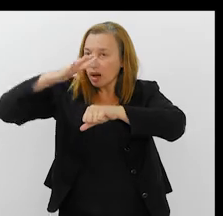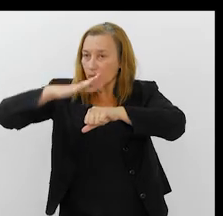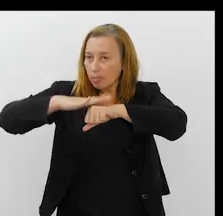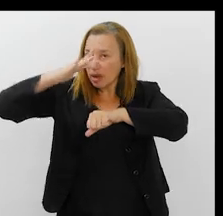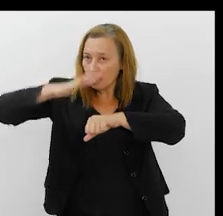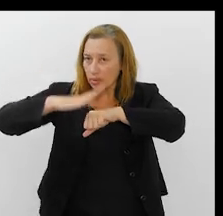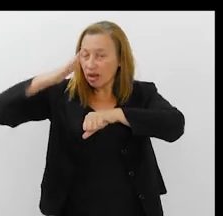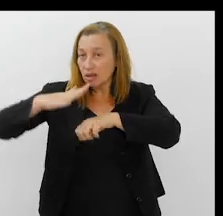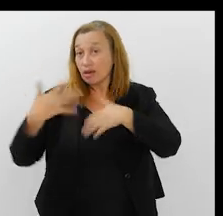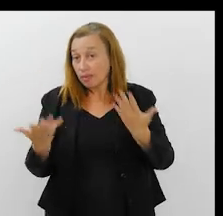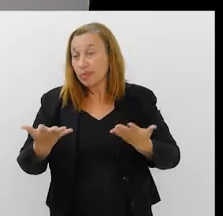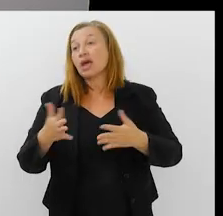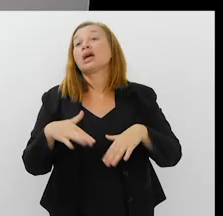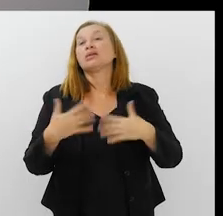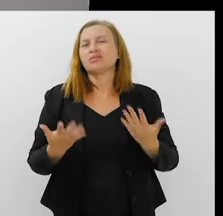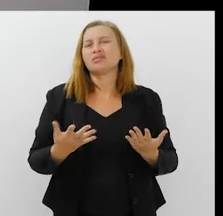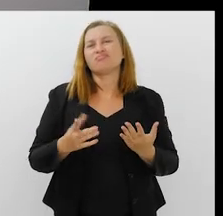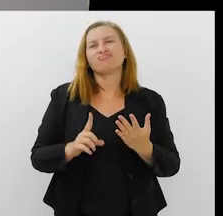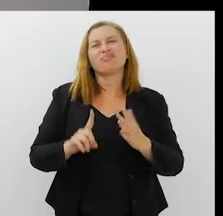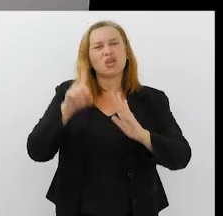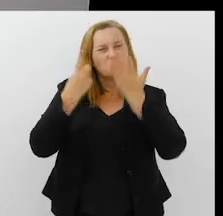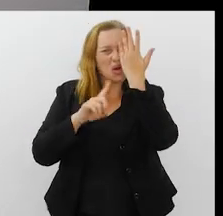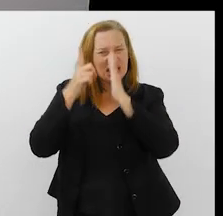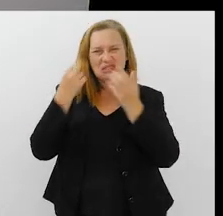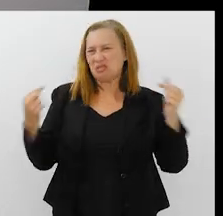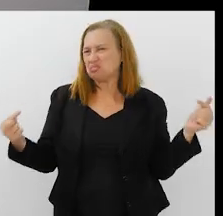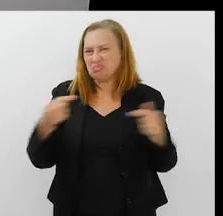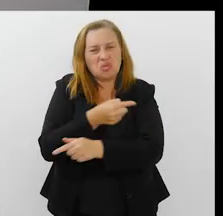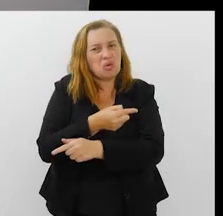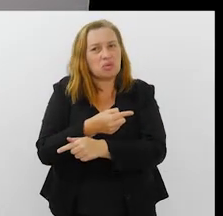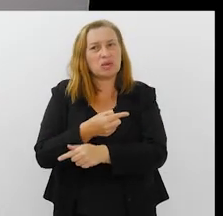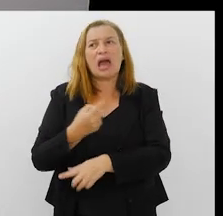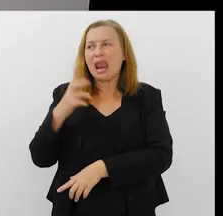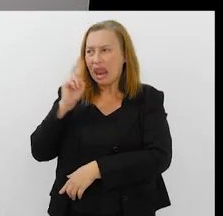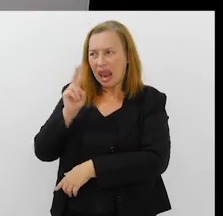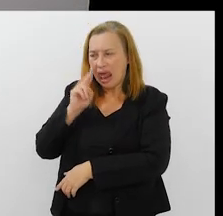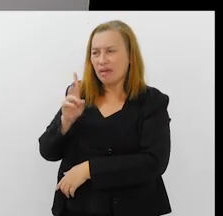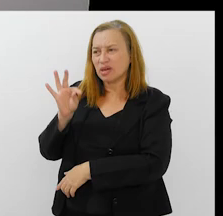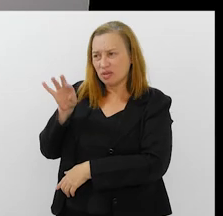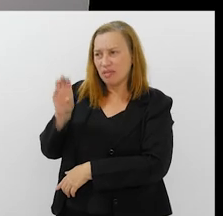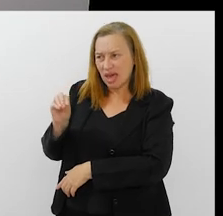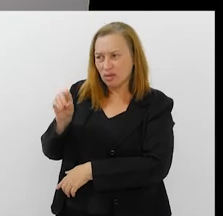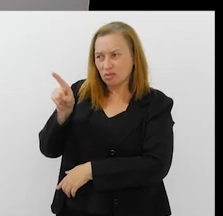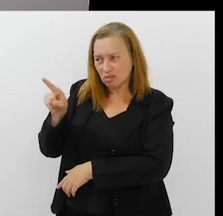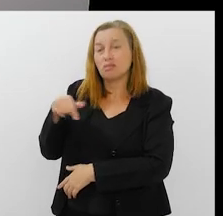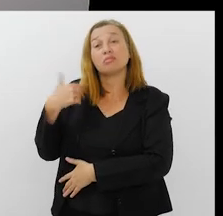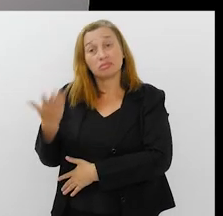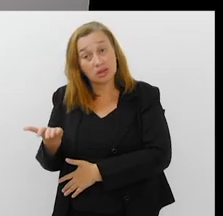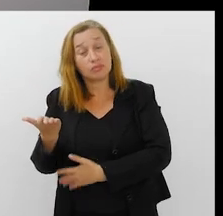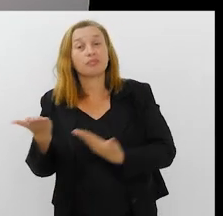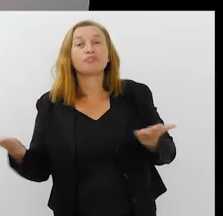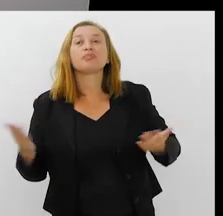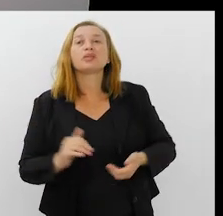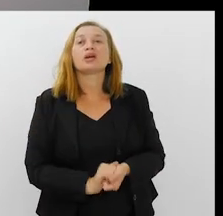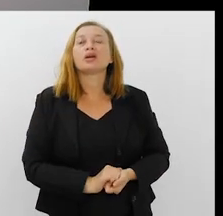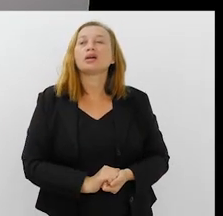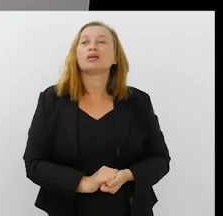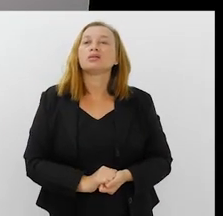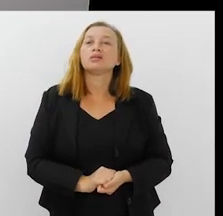Grande Rio trabalhei e comprou, não sei quantas. O Beto fez trabalho para mim também. Lembra do Beto Caes? Lembro, claro que lembro.